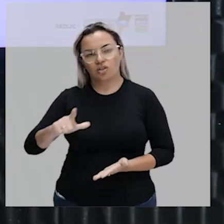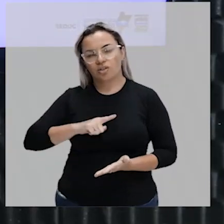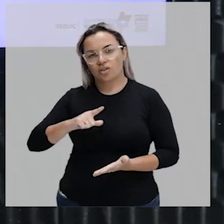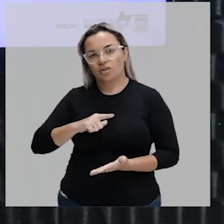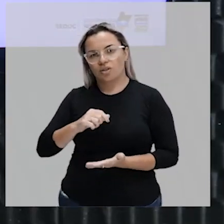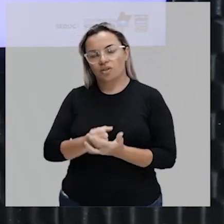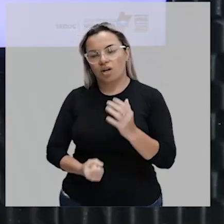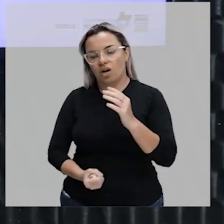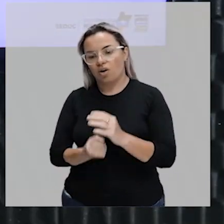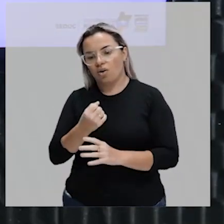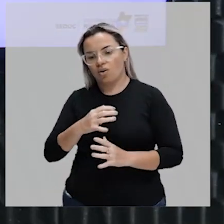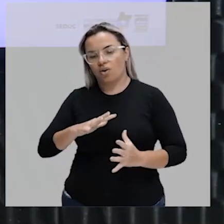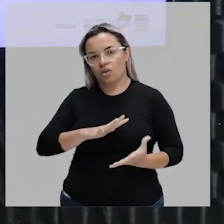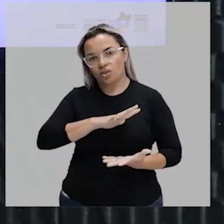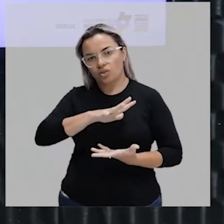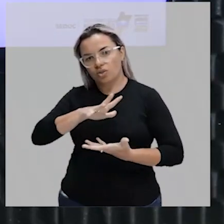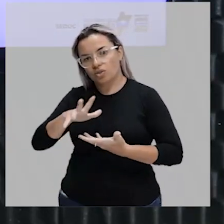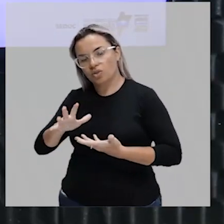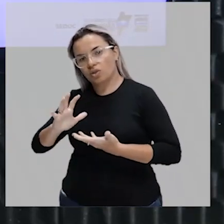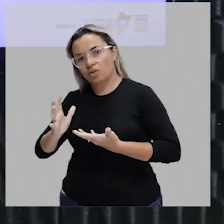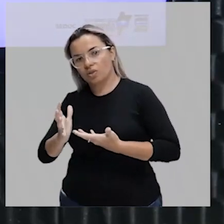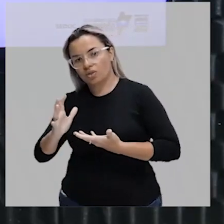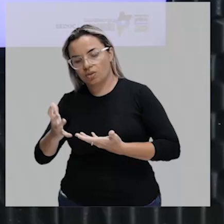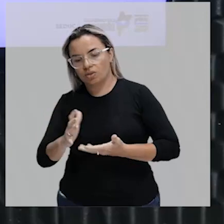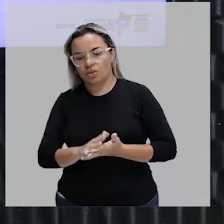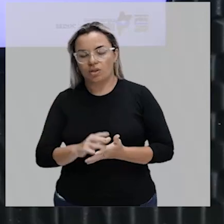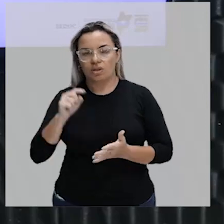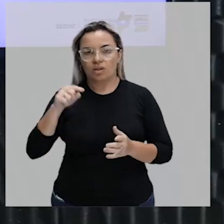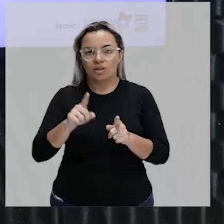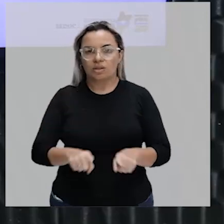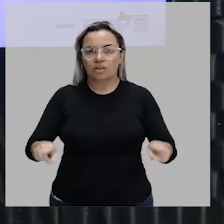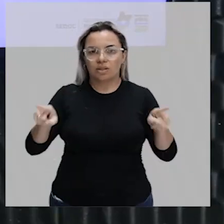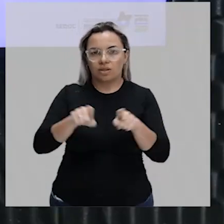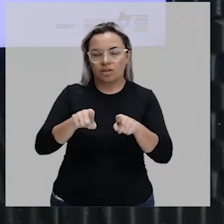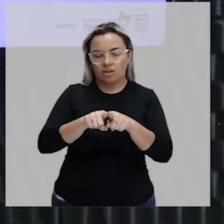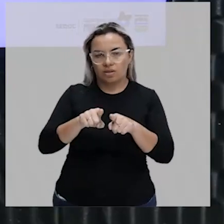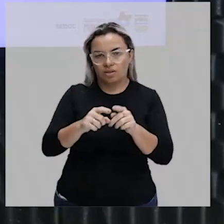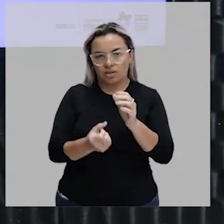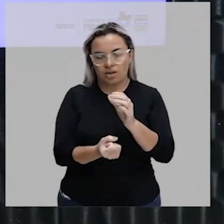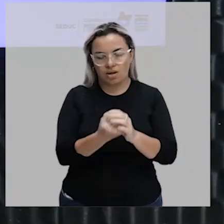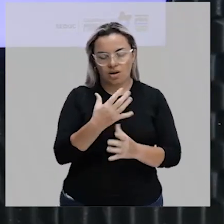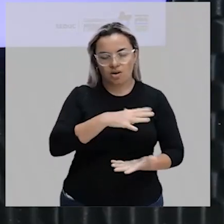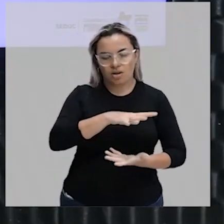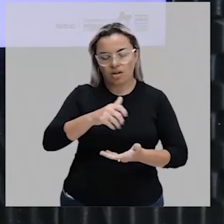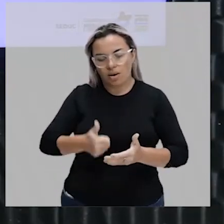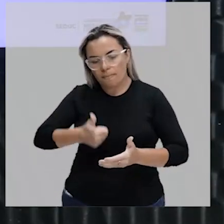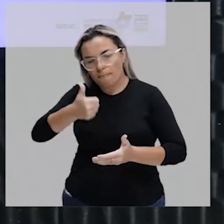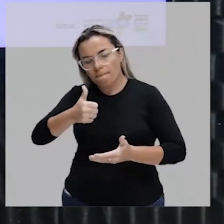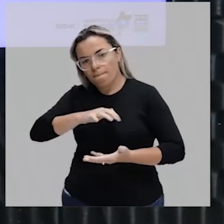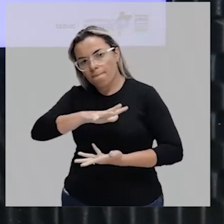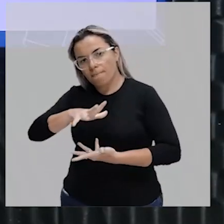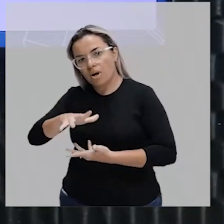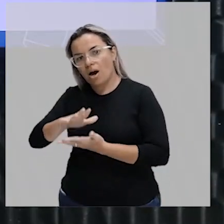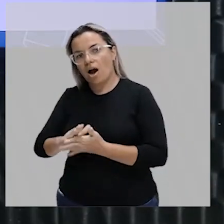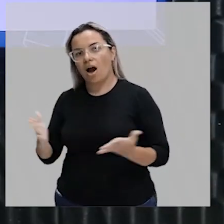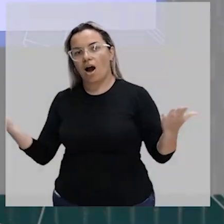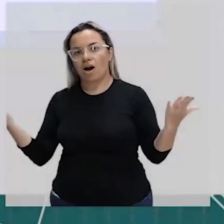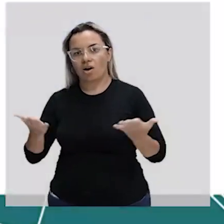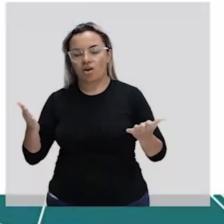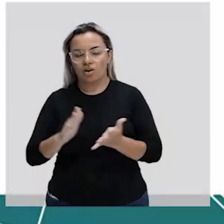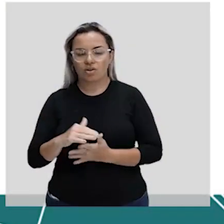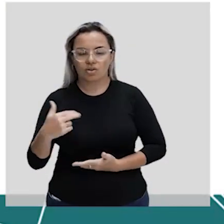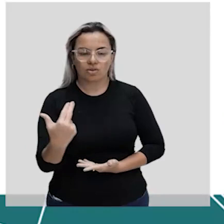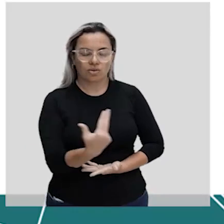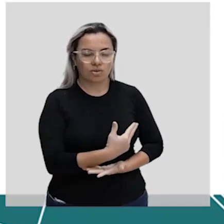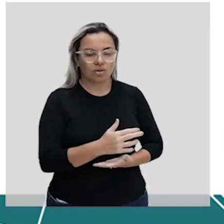a origem do universo, falamos sobre a origem do planeta Terra, né, a Terra primitiva, e agora nós vamos falar sobre